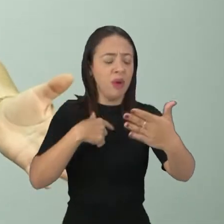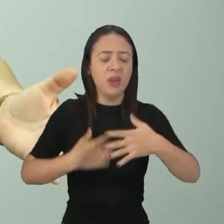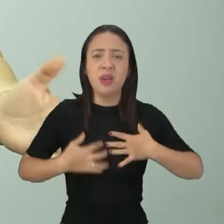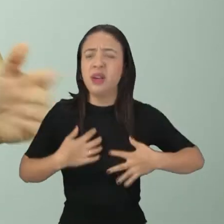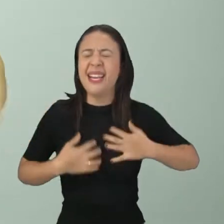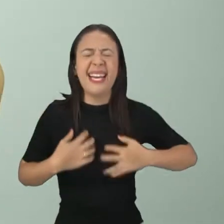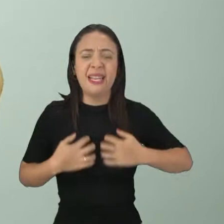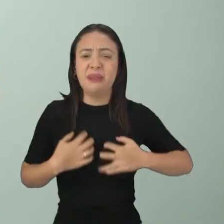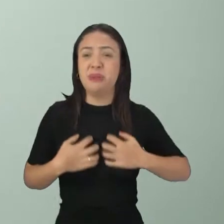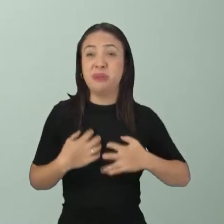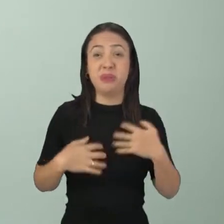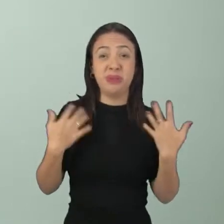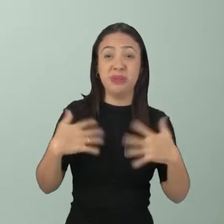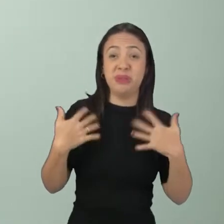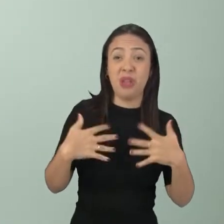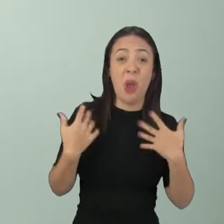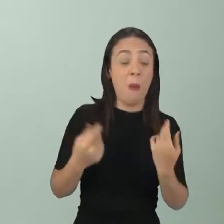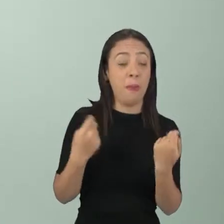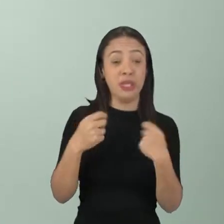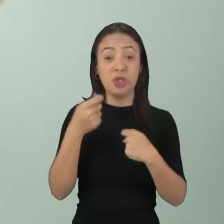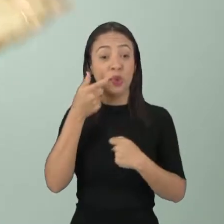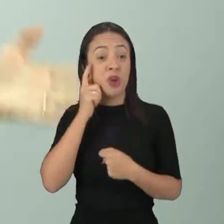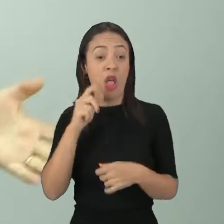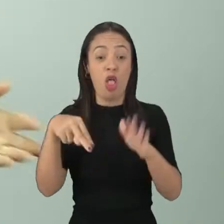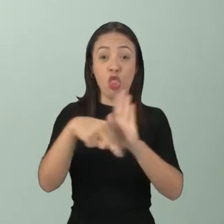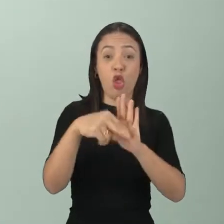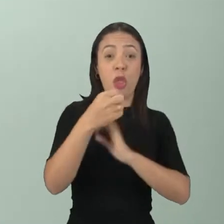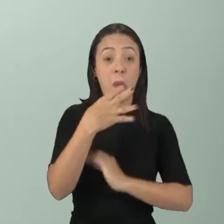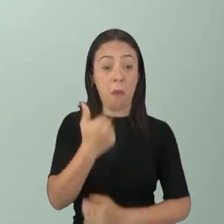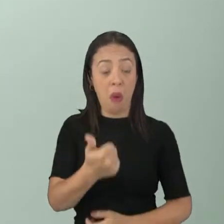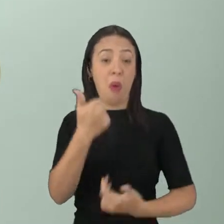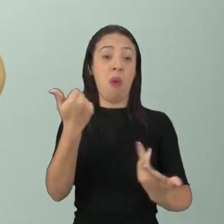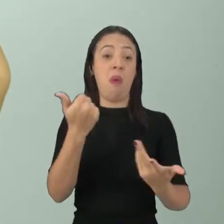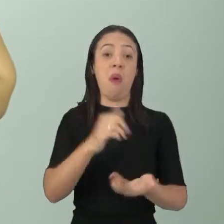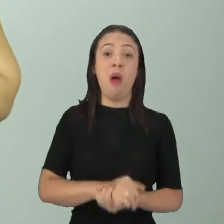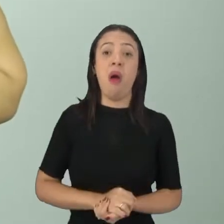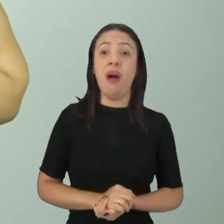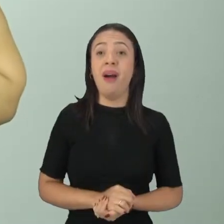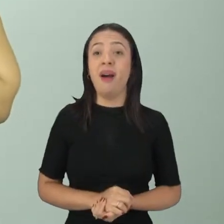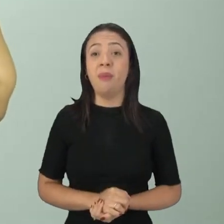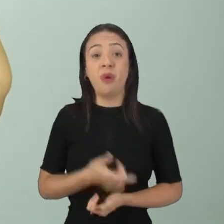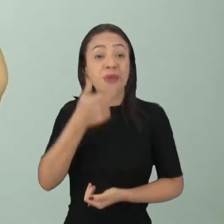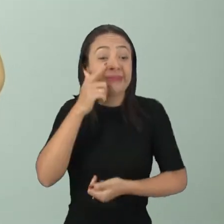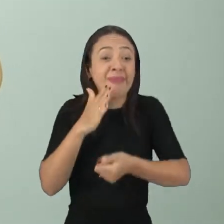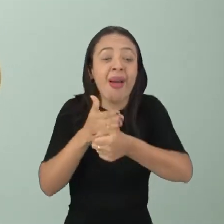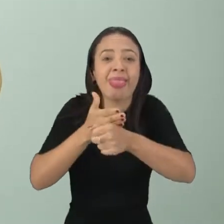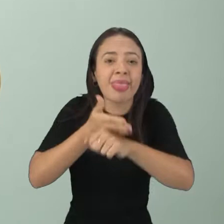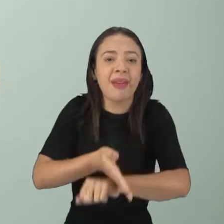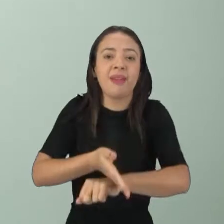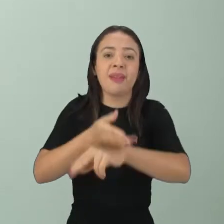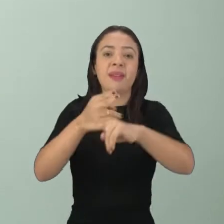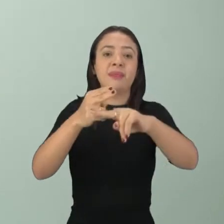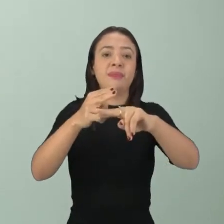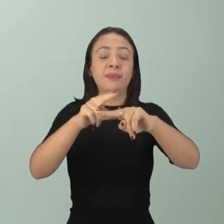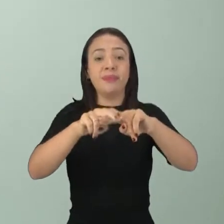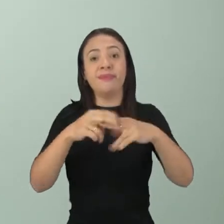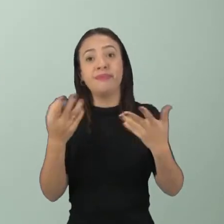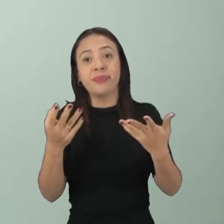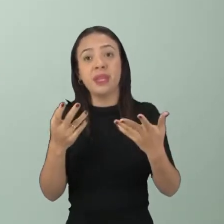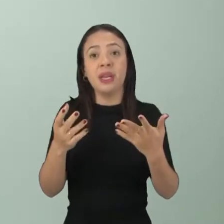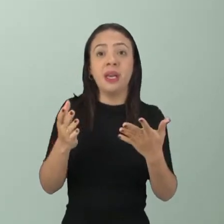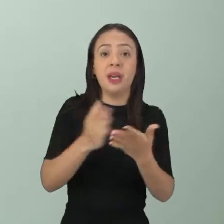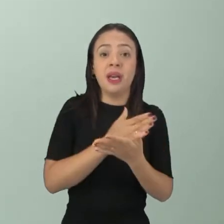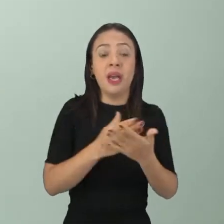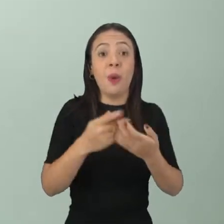desespero é muito grande. Eu tenho que conseguir a média, ou eu tenho que conseguir a pontuação para conseguir a aprovação, ou faz